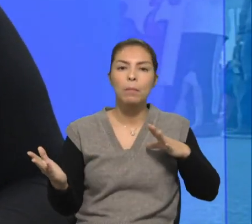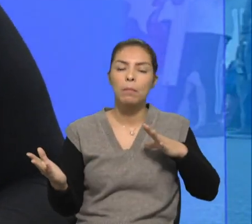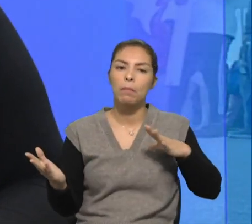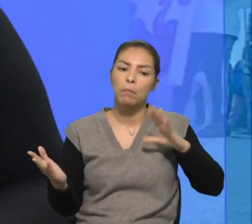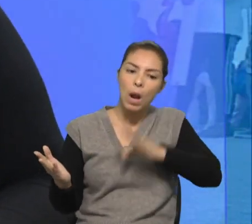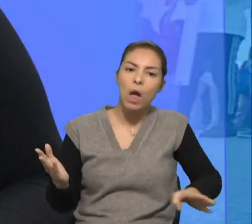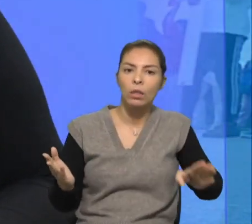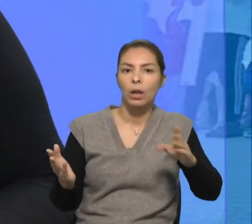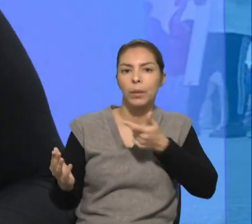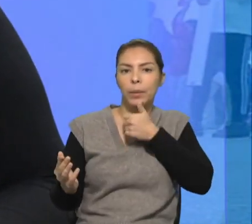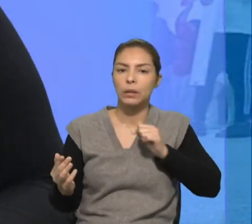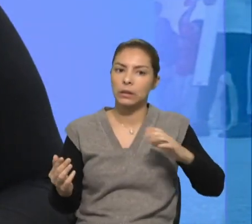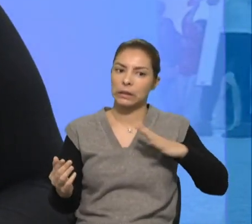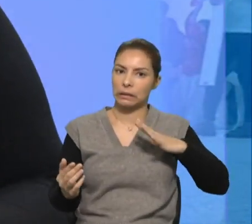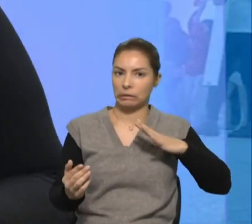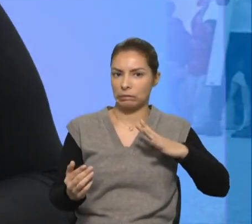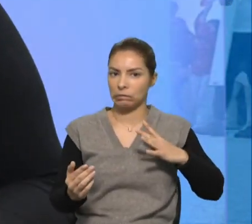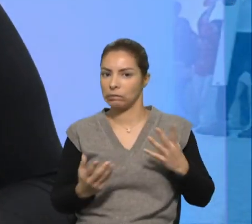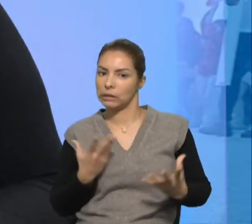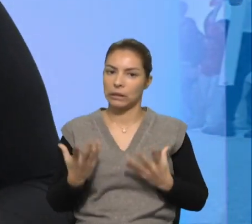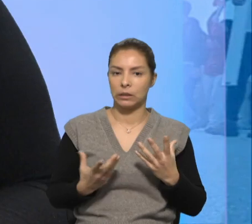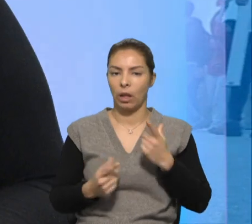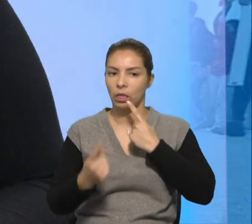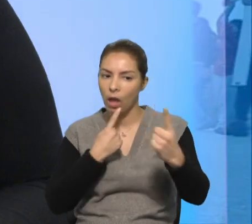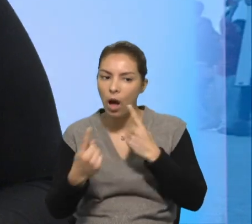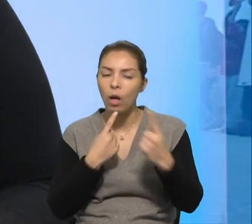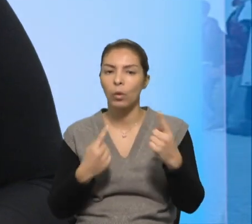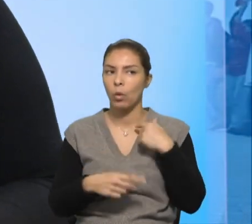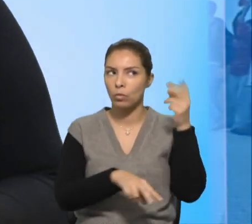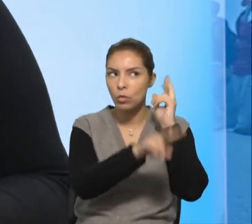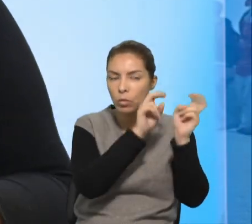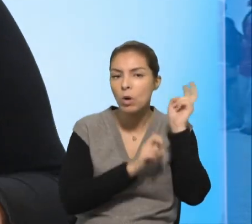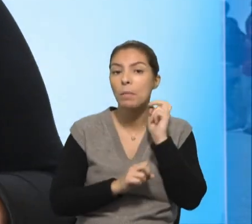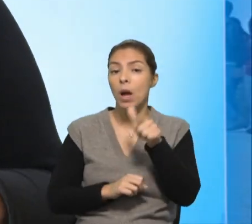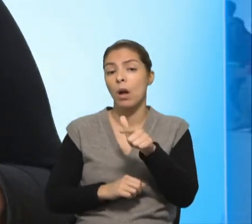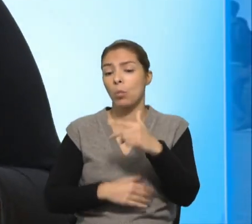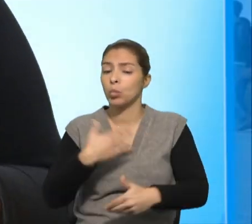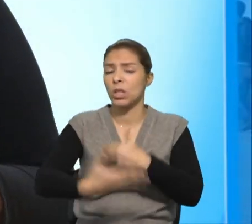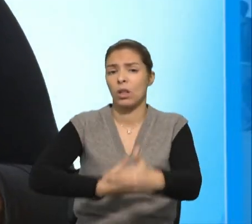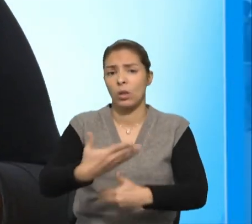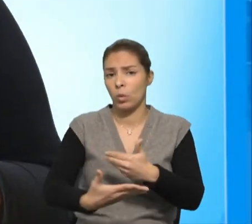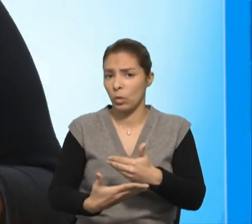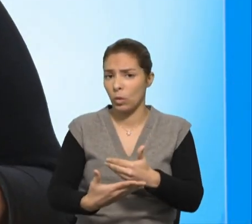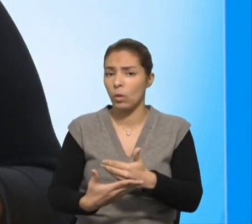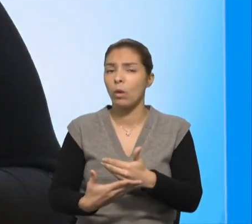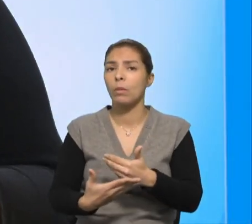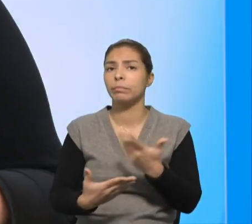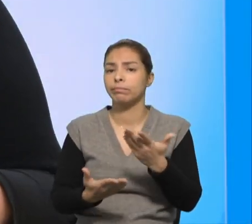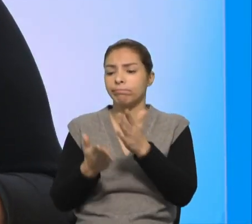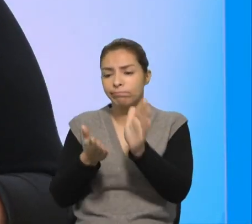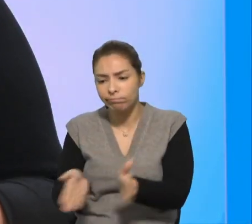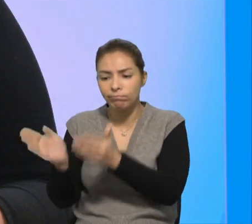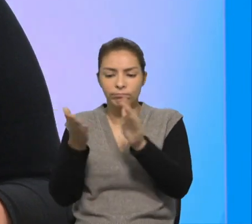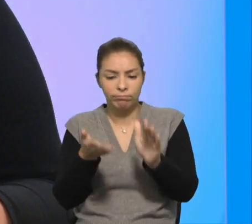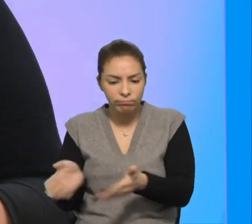escuta atenta do espírito, o diálogo uns com os outros e depois isto é um processo, não é? Portanto, tem várias fases e vamos